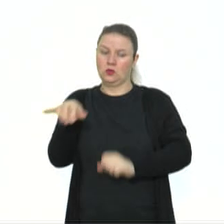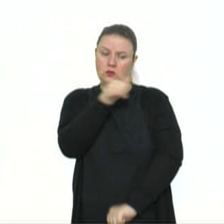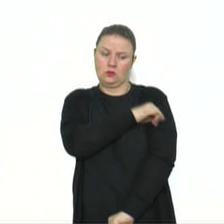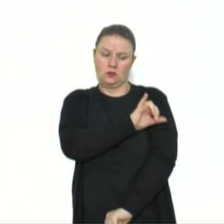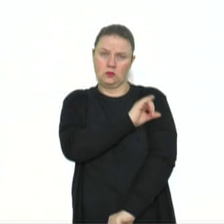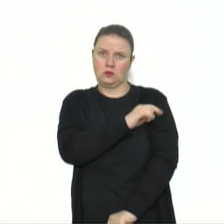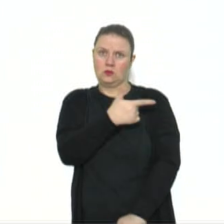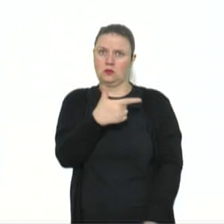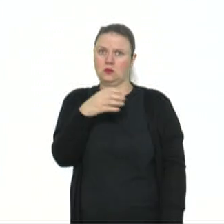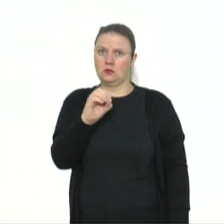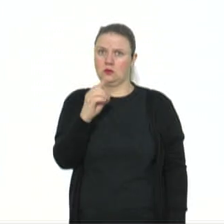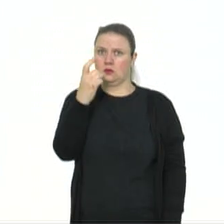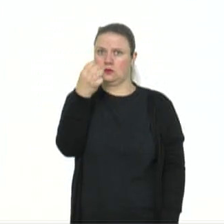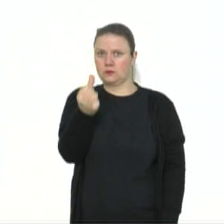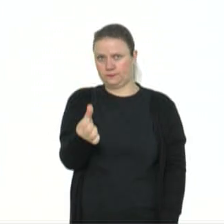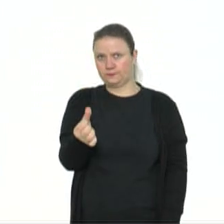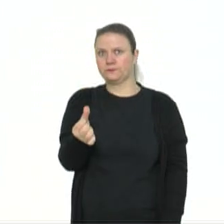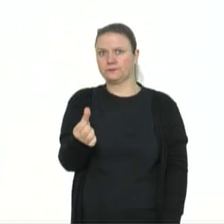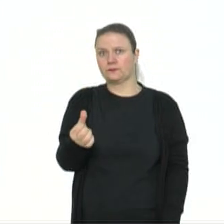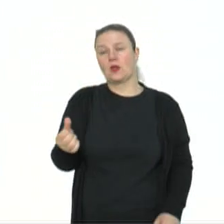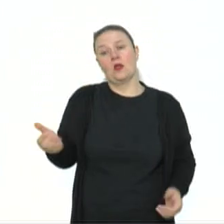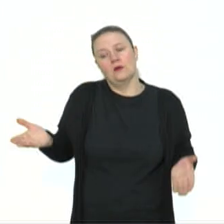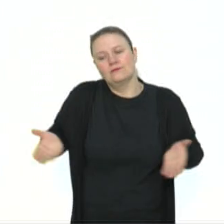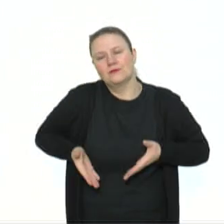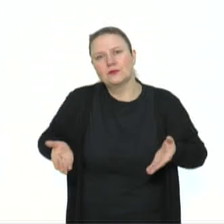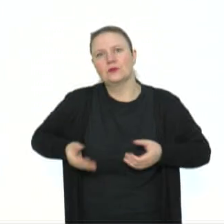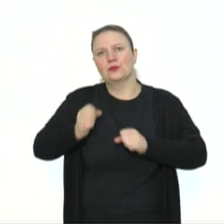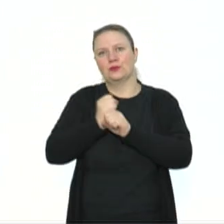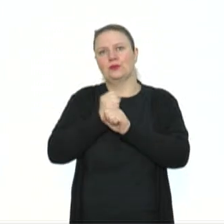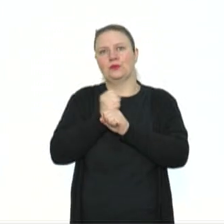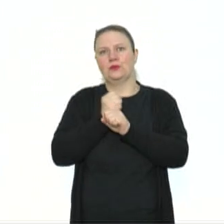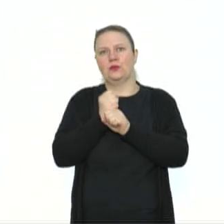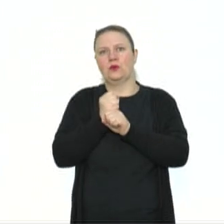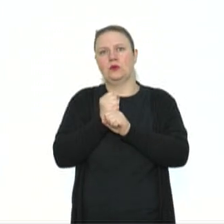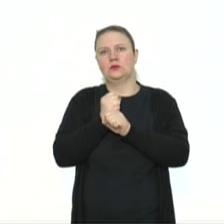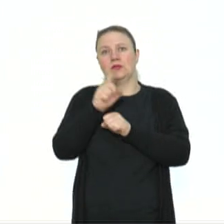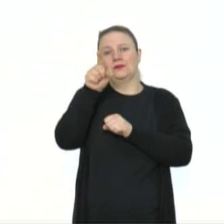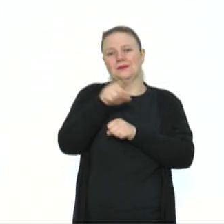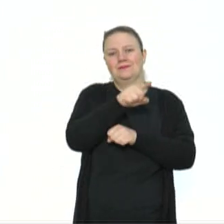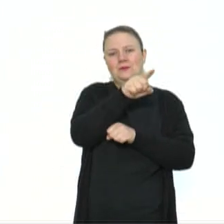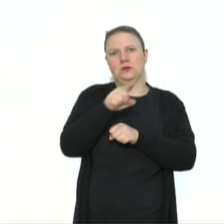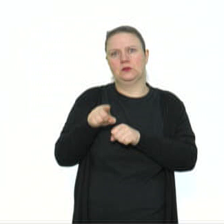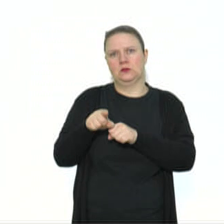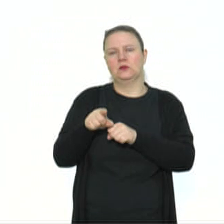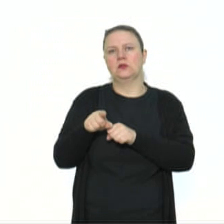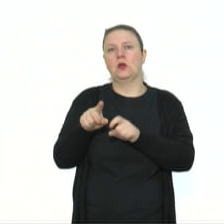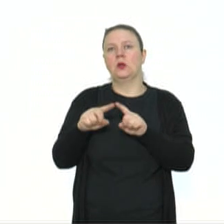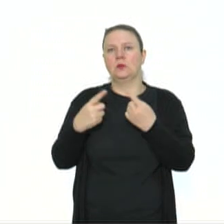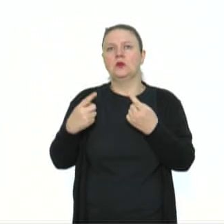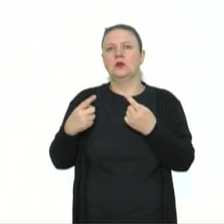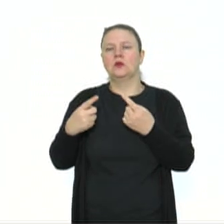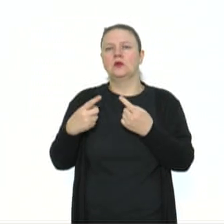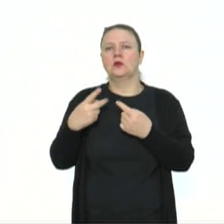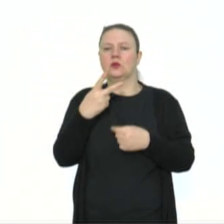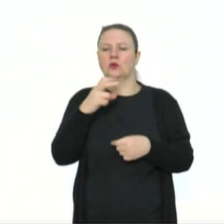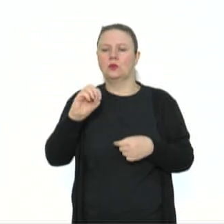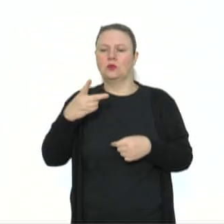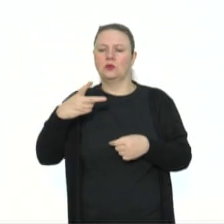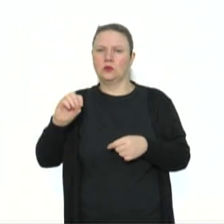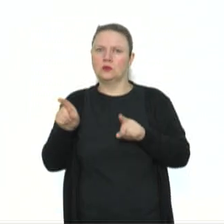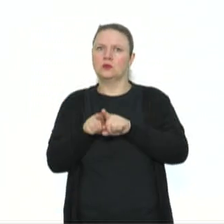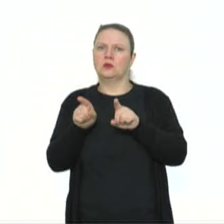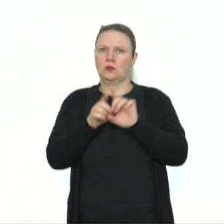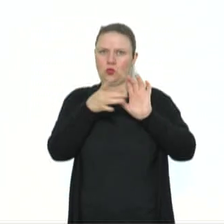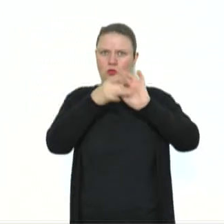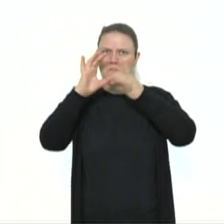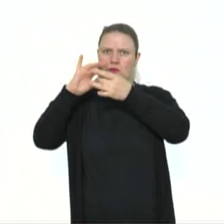E iria estrear em 2020, né? Agora estreia em 2021 em Tóquio. Então são 3 disciplinas